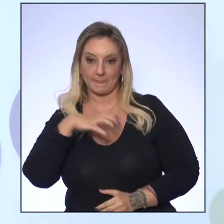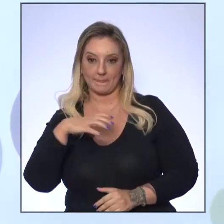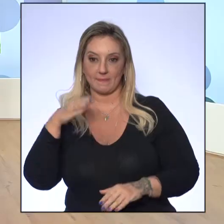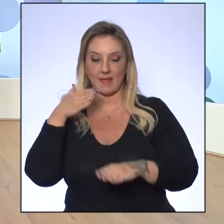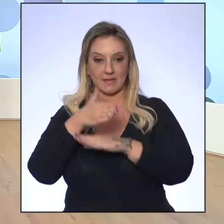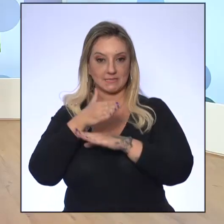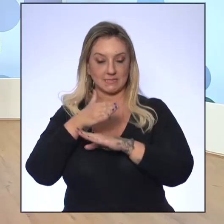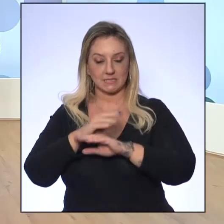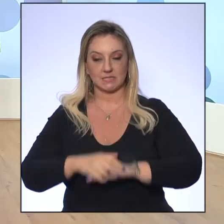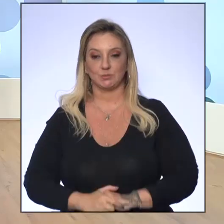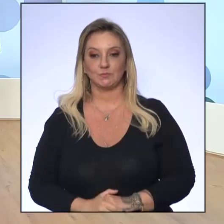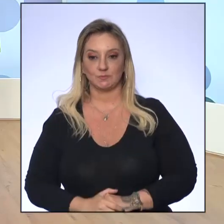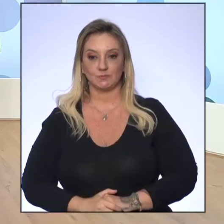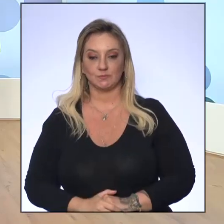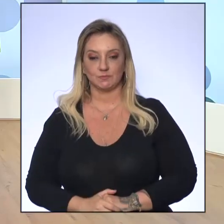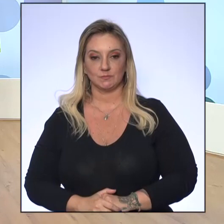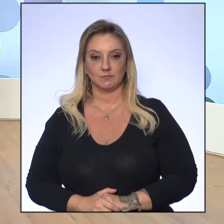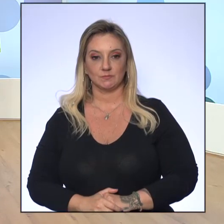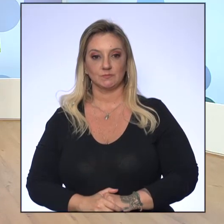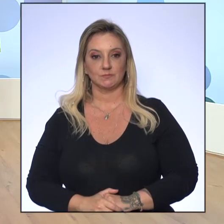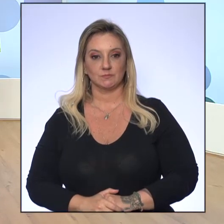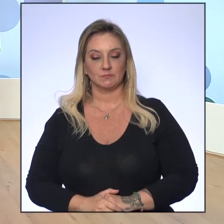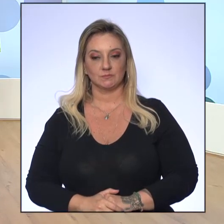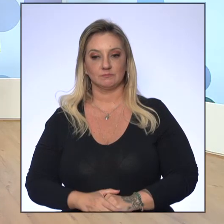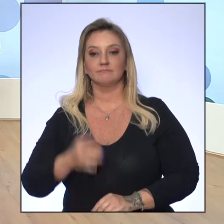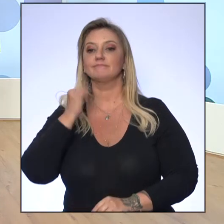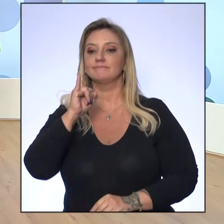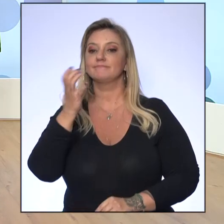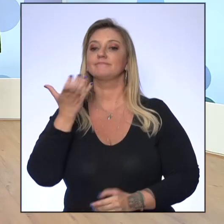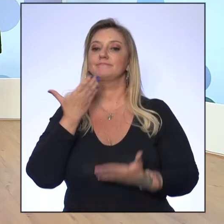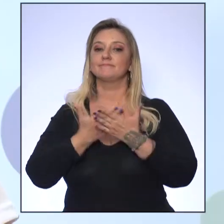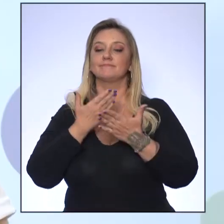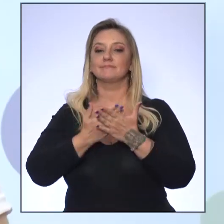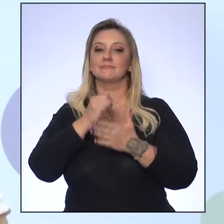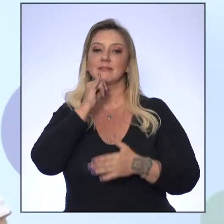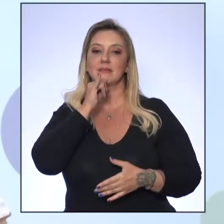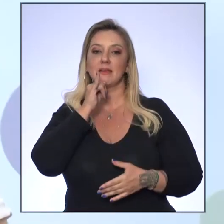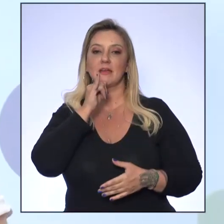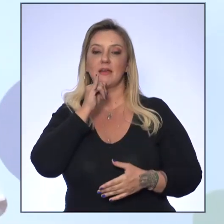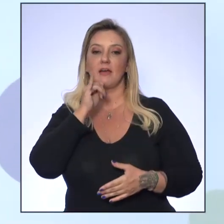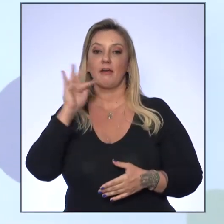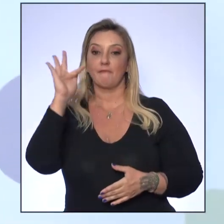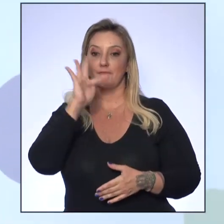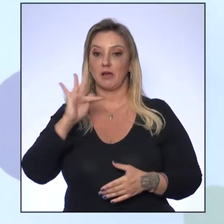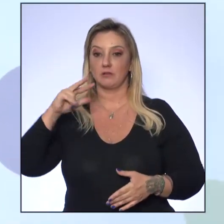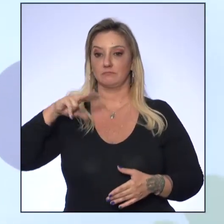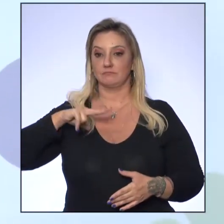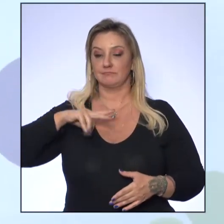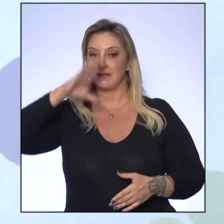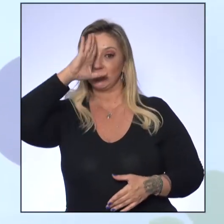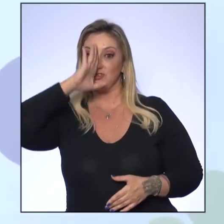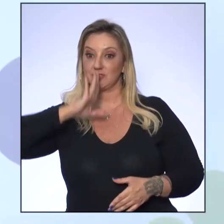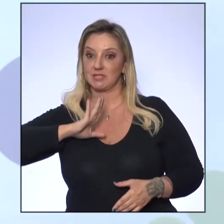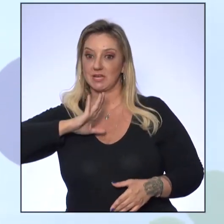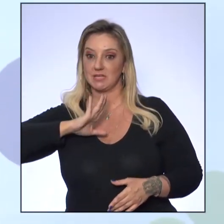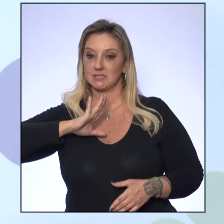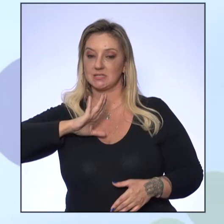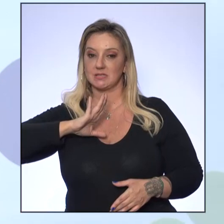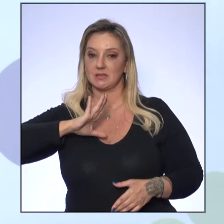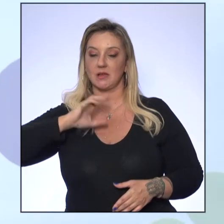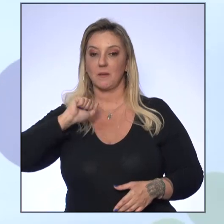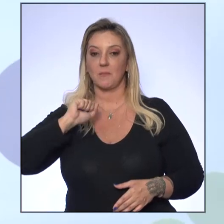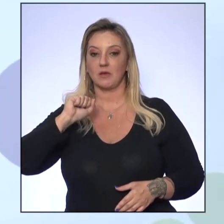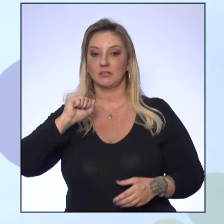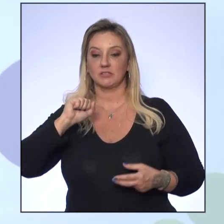acesso. Então, acesso é muito importante. Se você quer estudar, por exemplo, numa universidade privada, só que gratuitamente, você pode